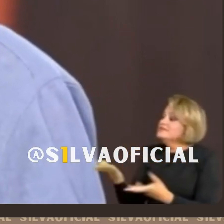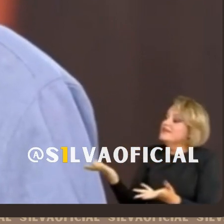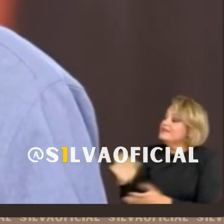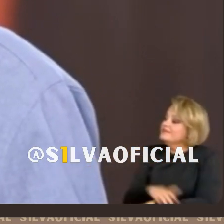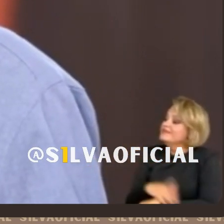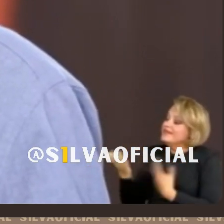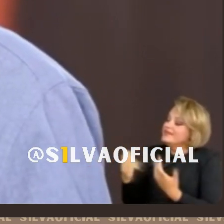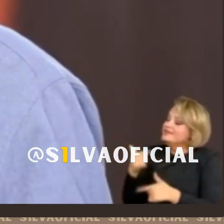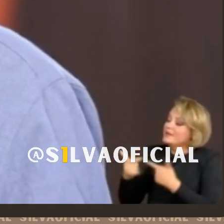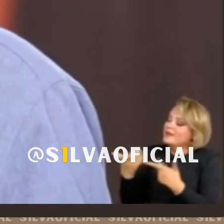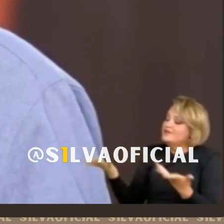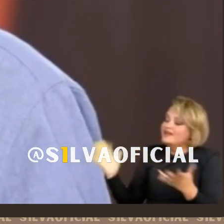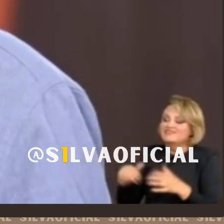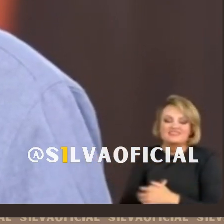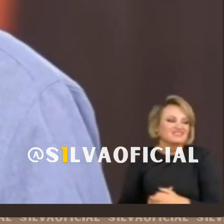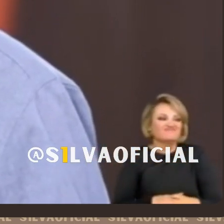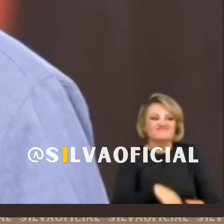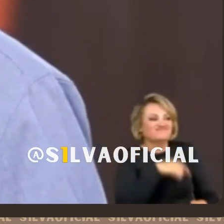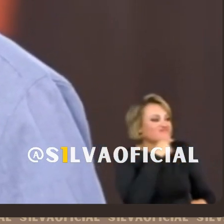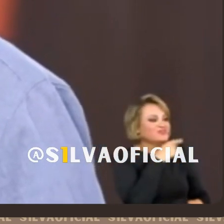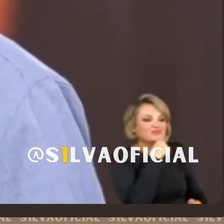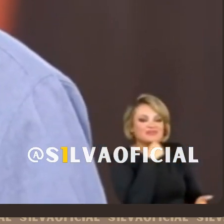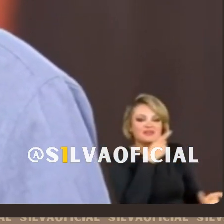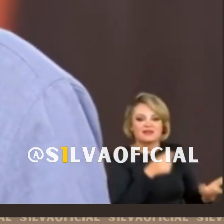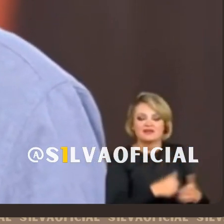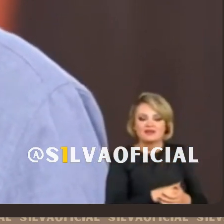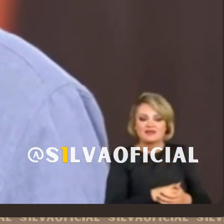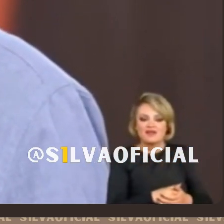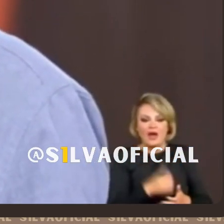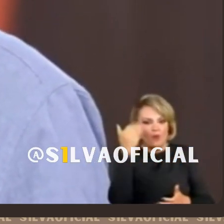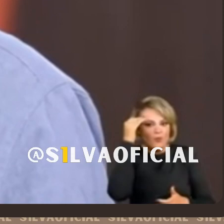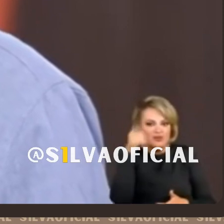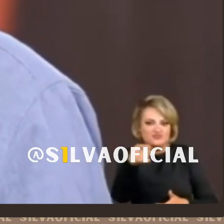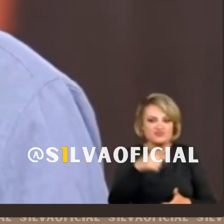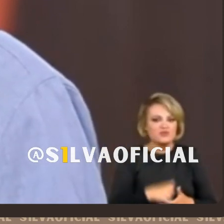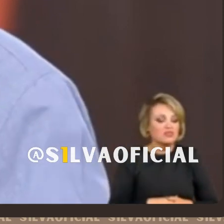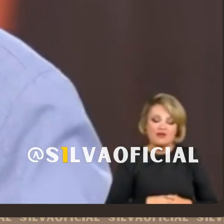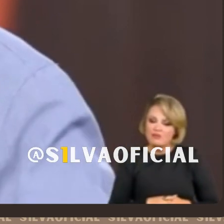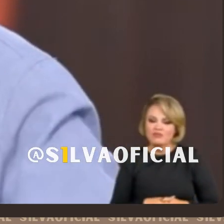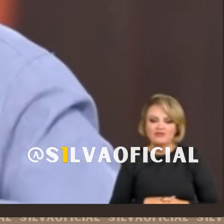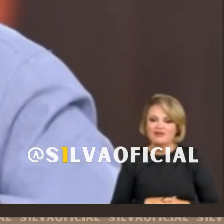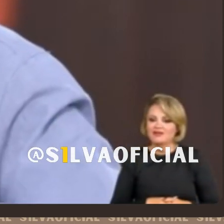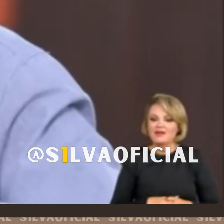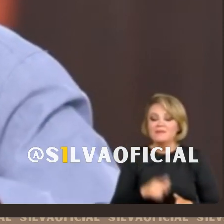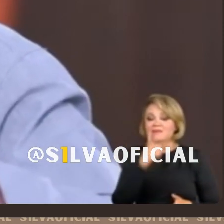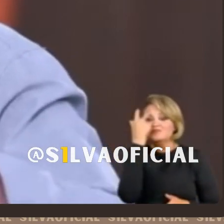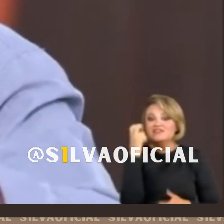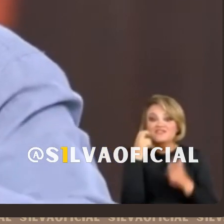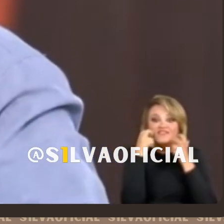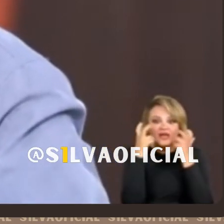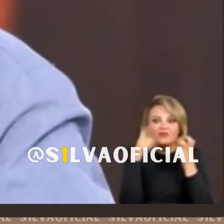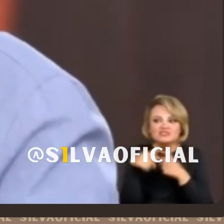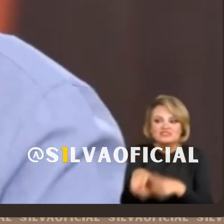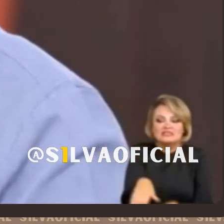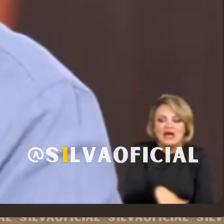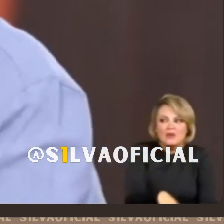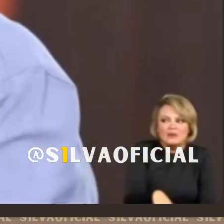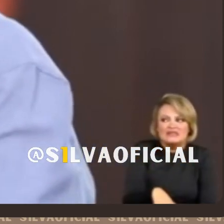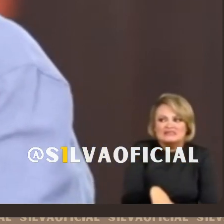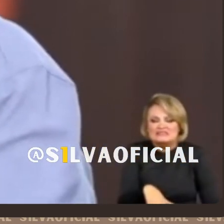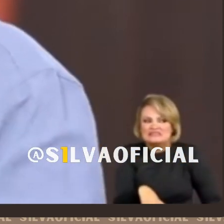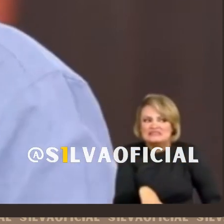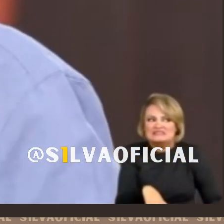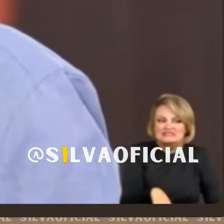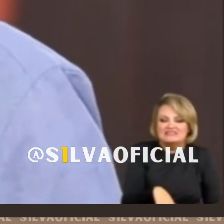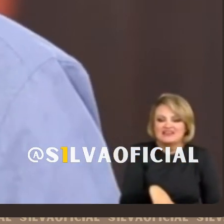depende de você. Tem trabalhador que tem vergonha de sair na rua. Tem trabalhador, depois de um certo tempo de desempregado, ele